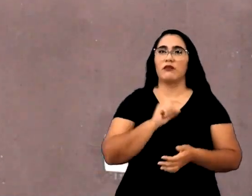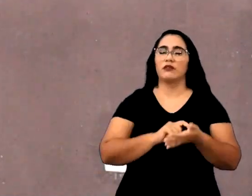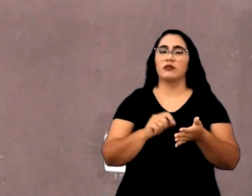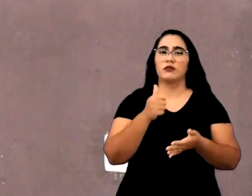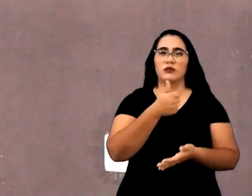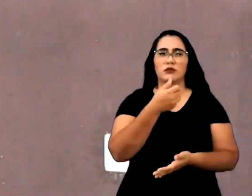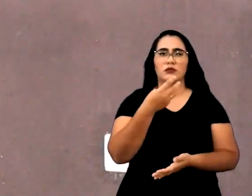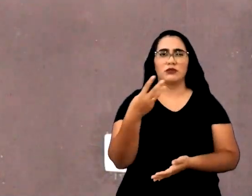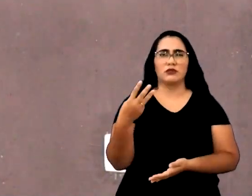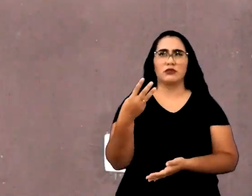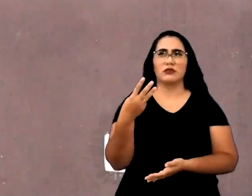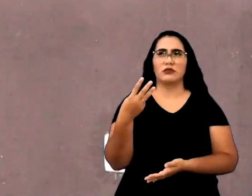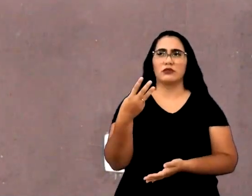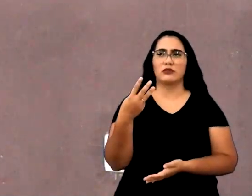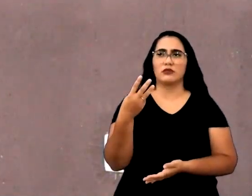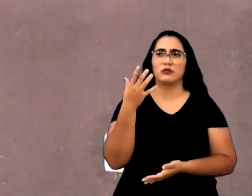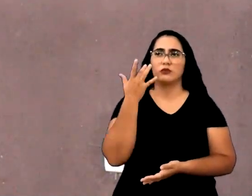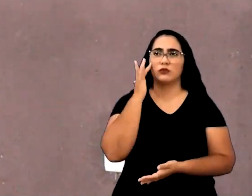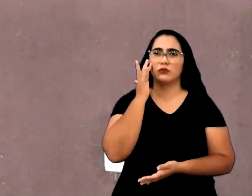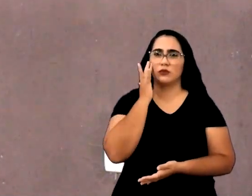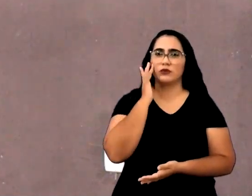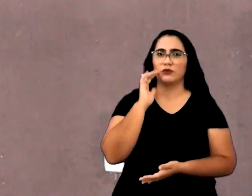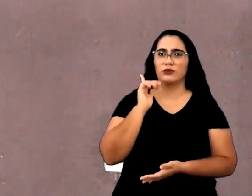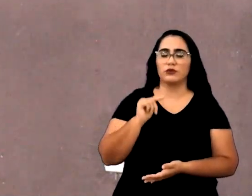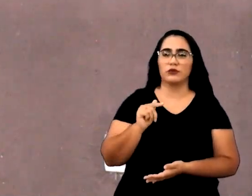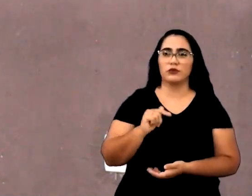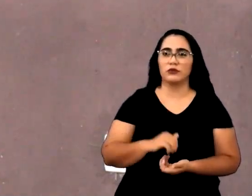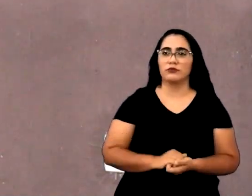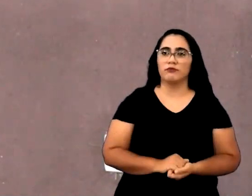13, se eu não me engano é 7, né?